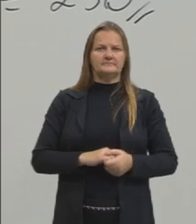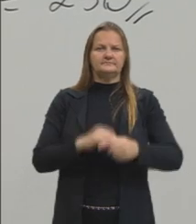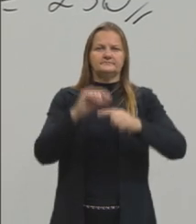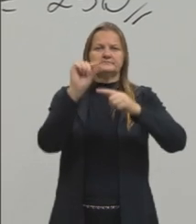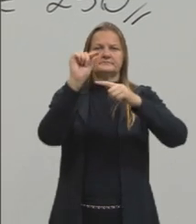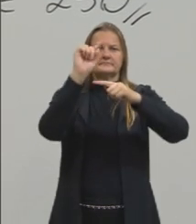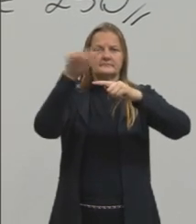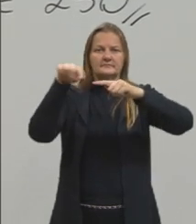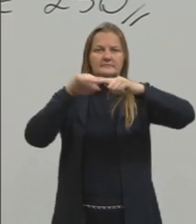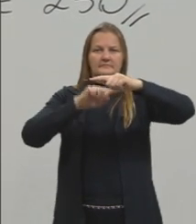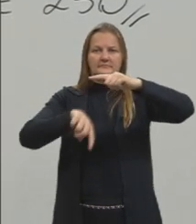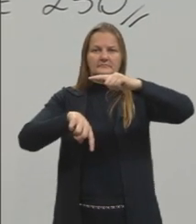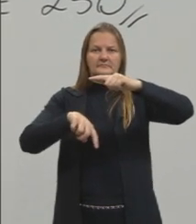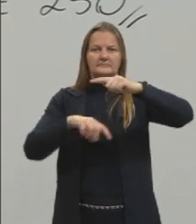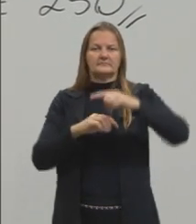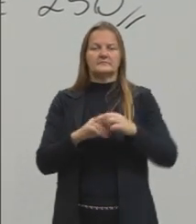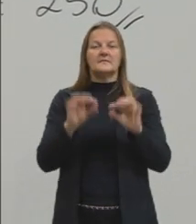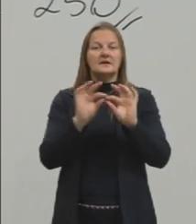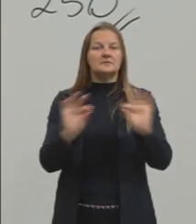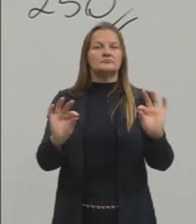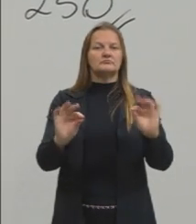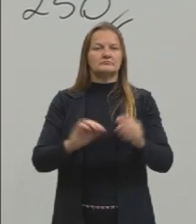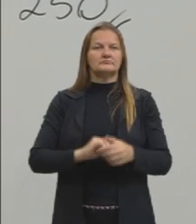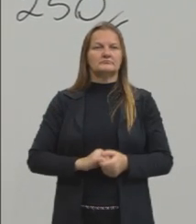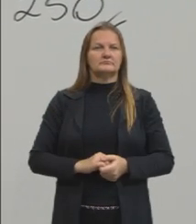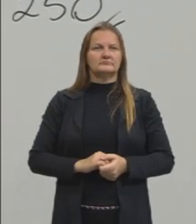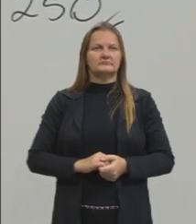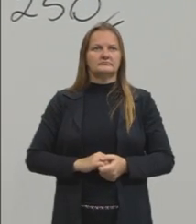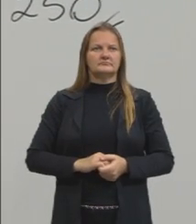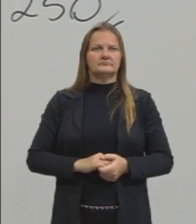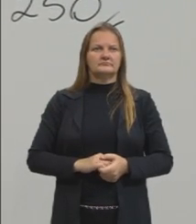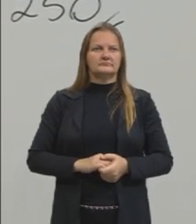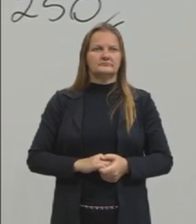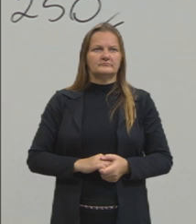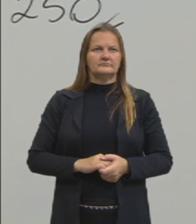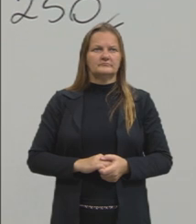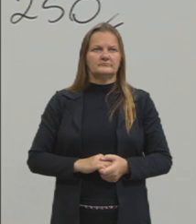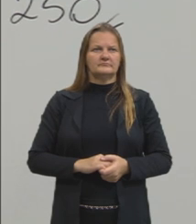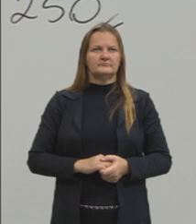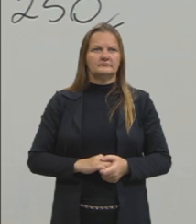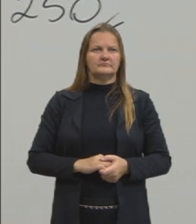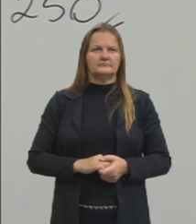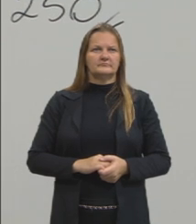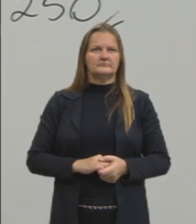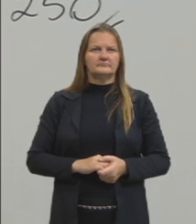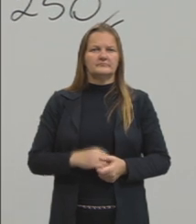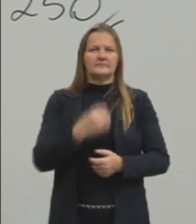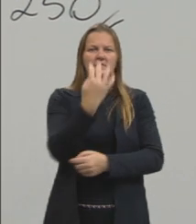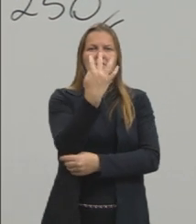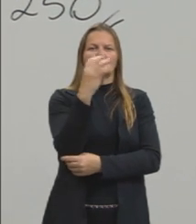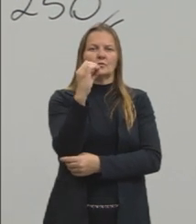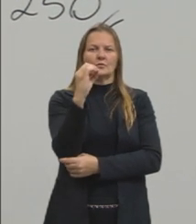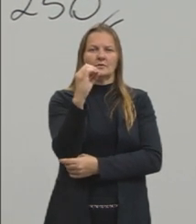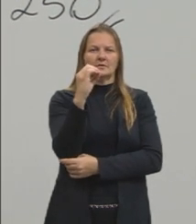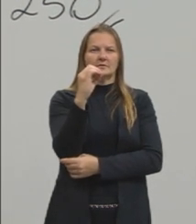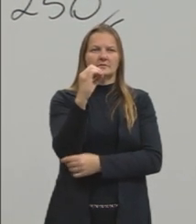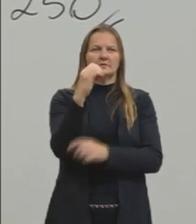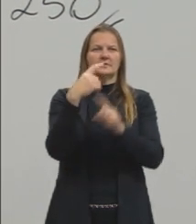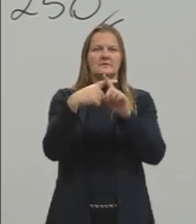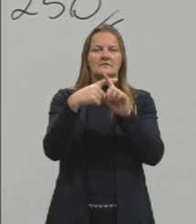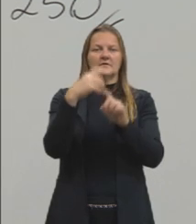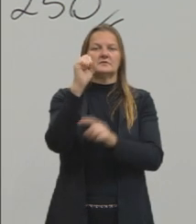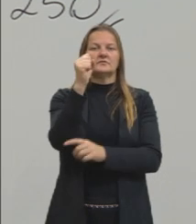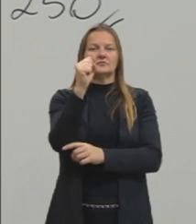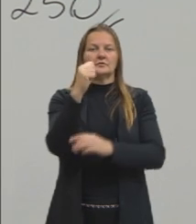fazer uma simplificação novamente onde eu vou cortar esse zero e cortar esse zero e aqui eu vou ter quarenta que multiplica